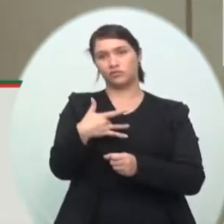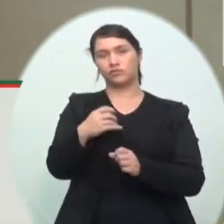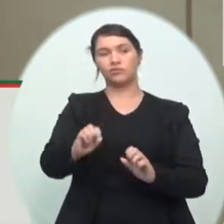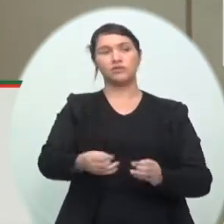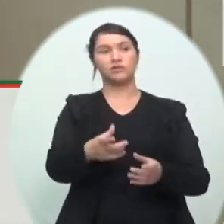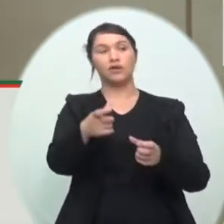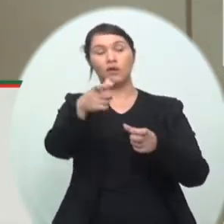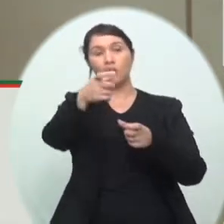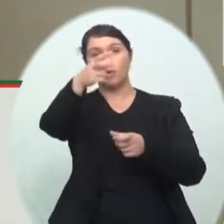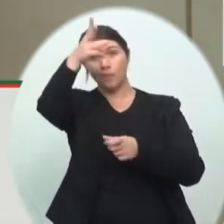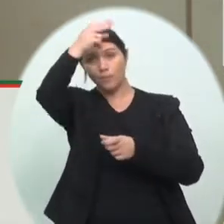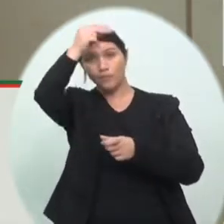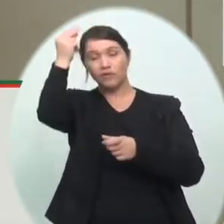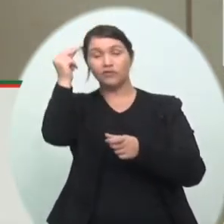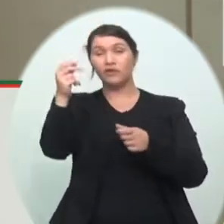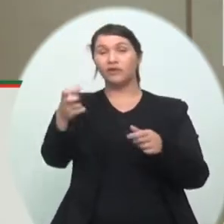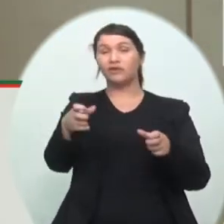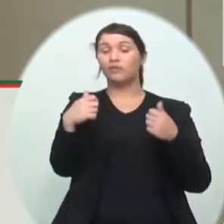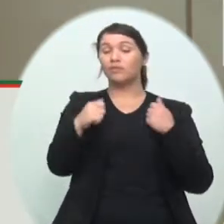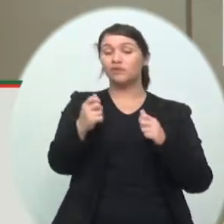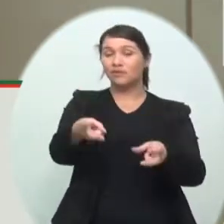reconhecer que